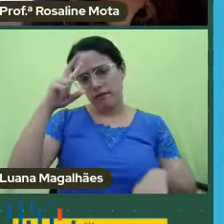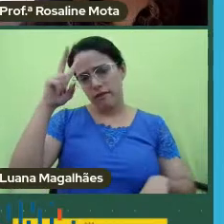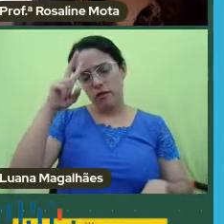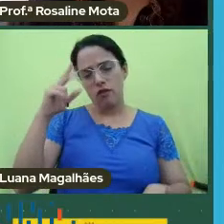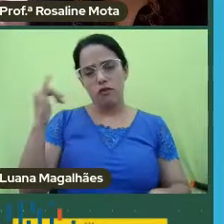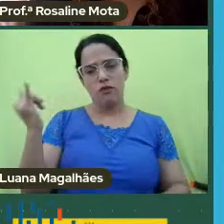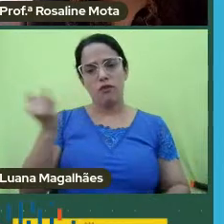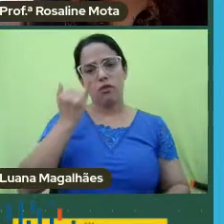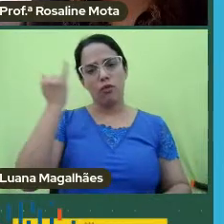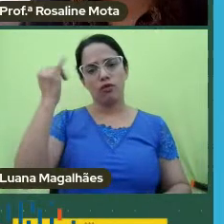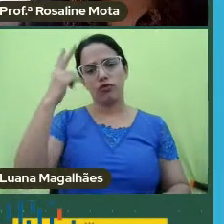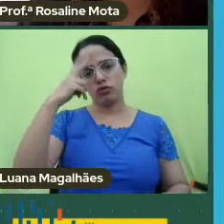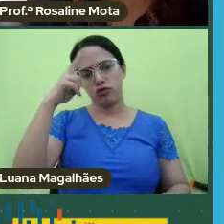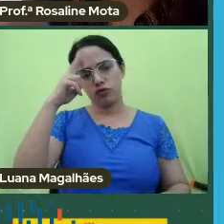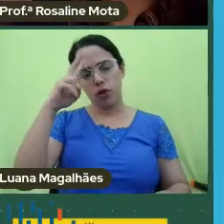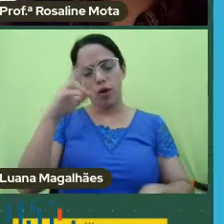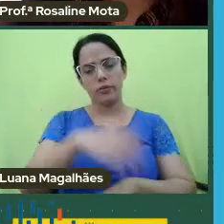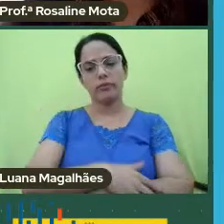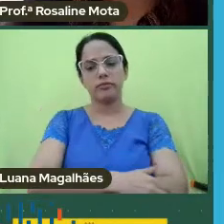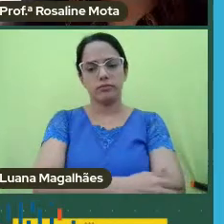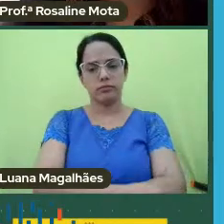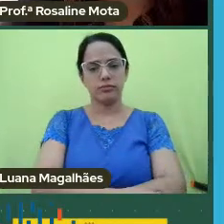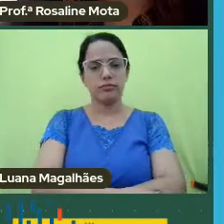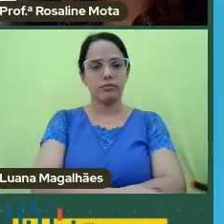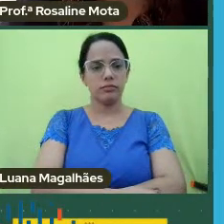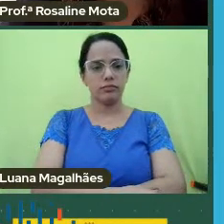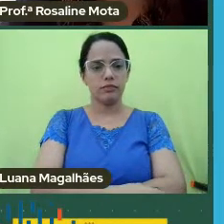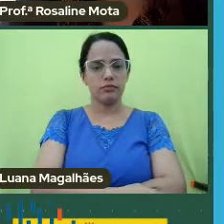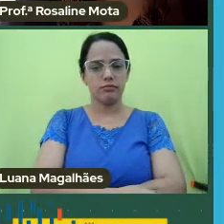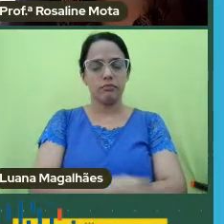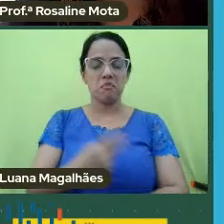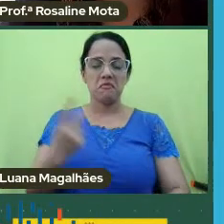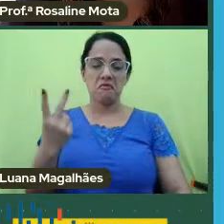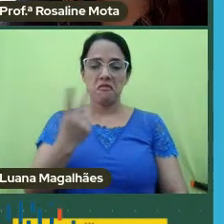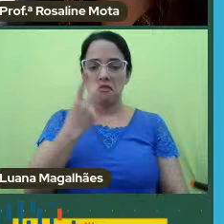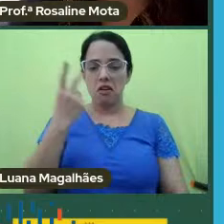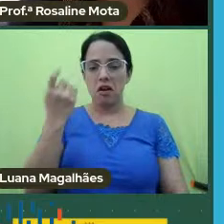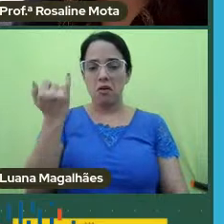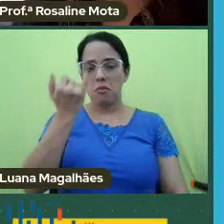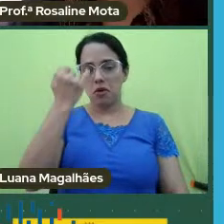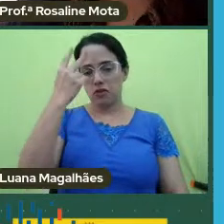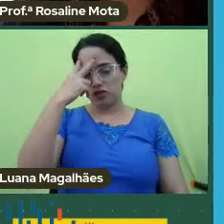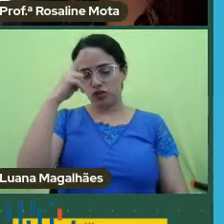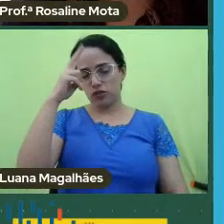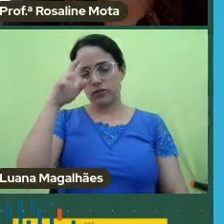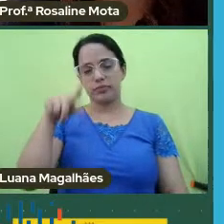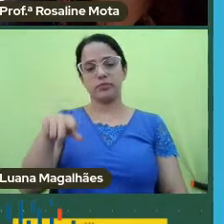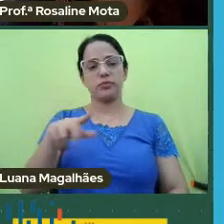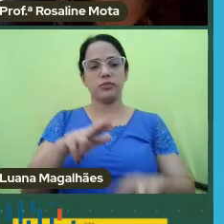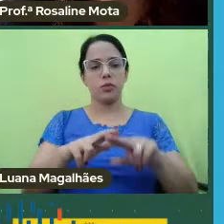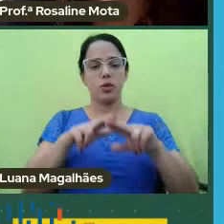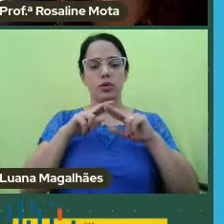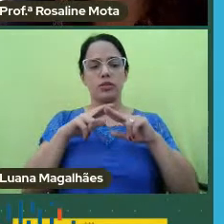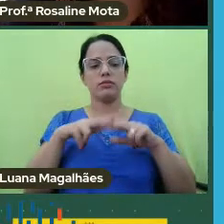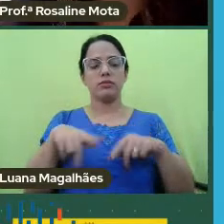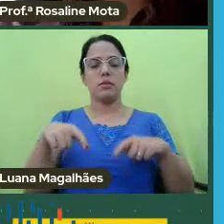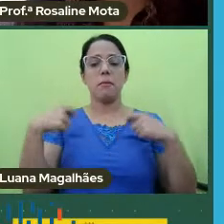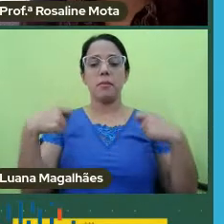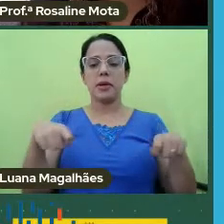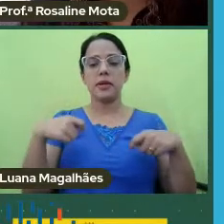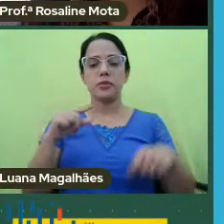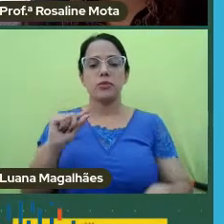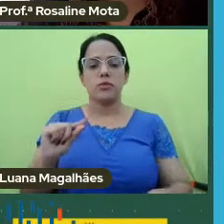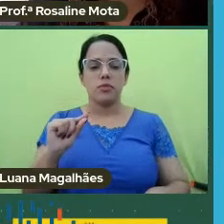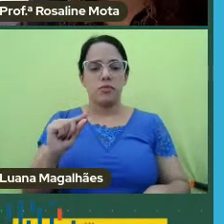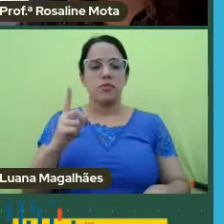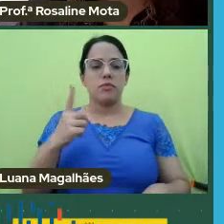E esse valor histórico é que faz com que haja a necessidade